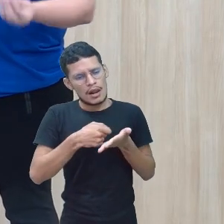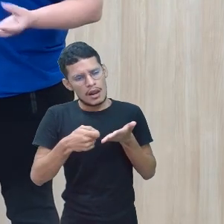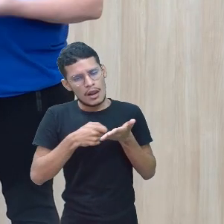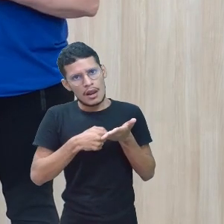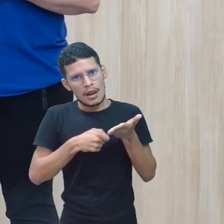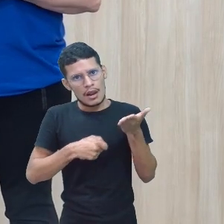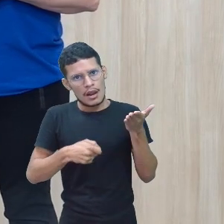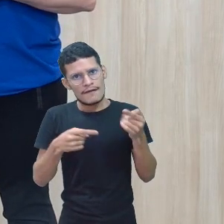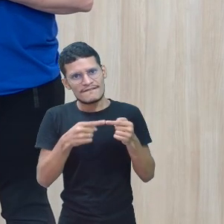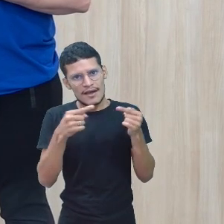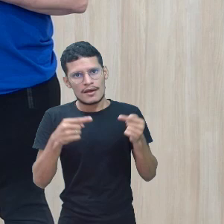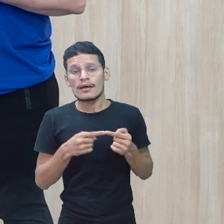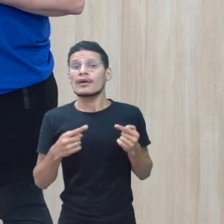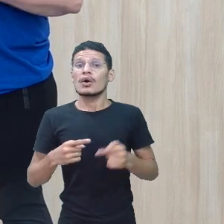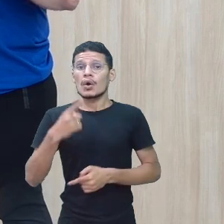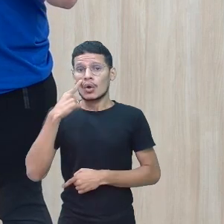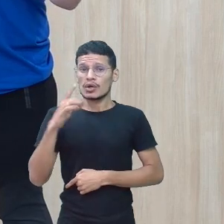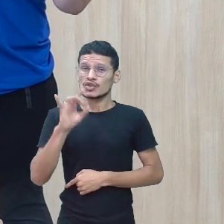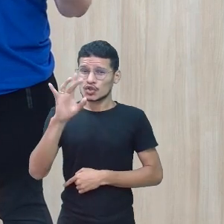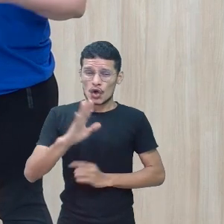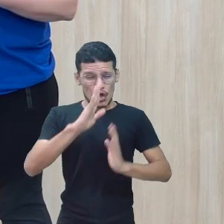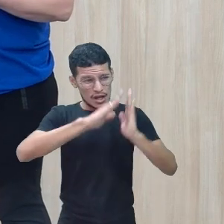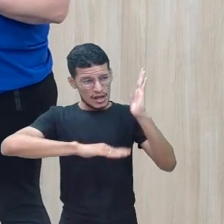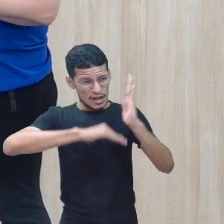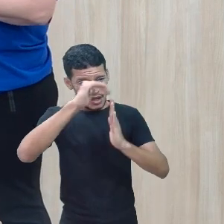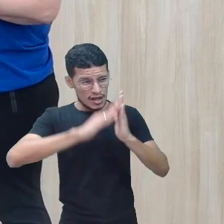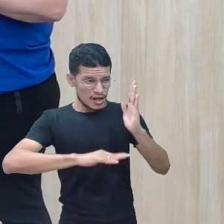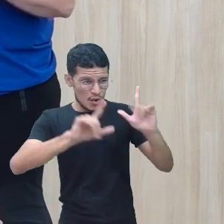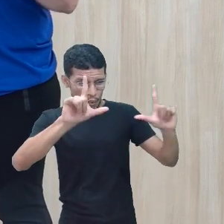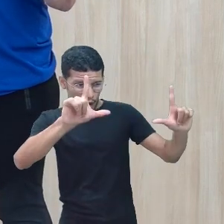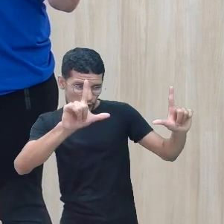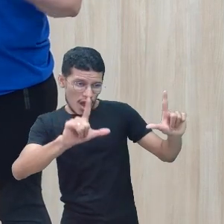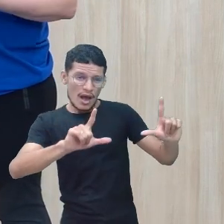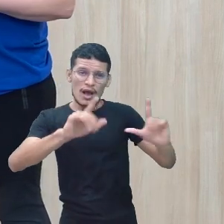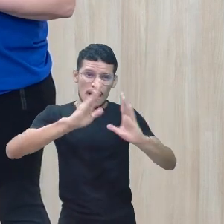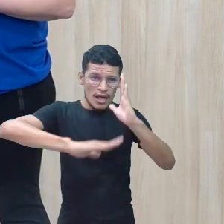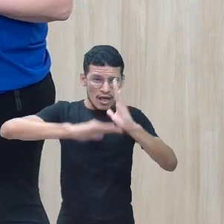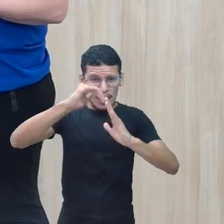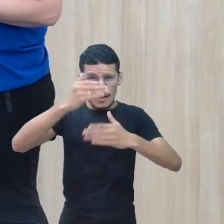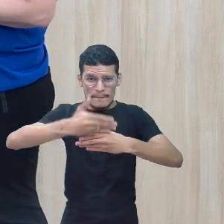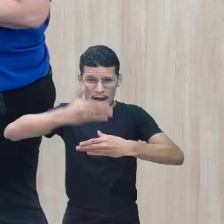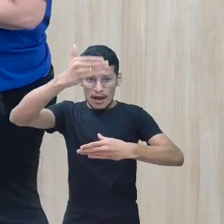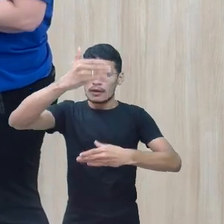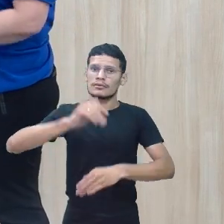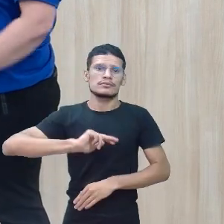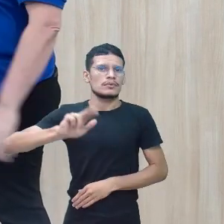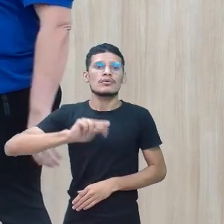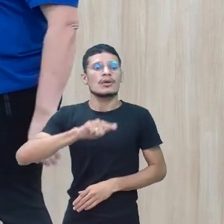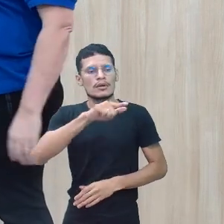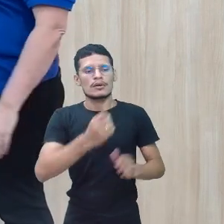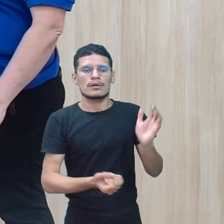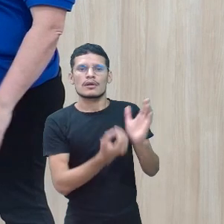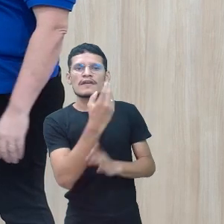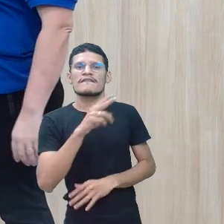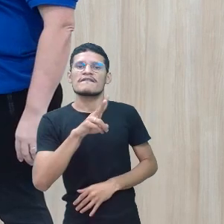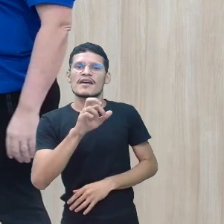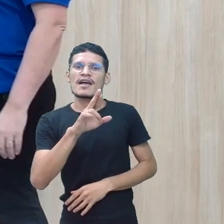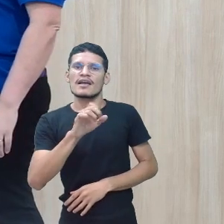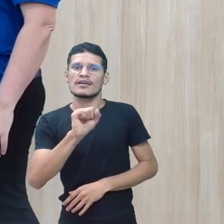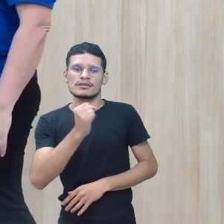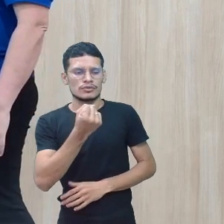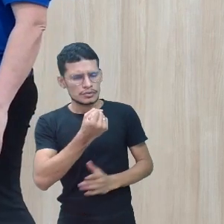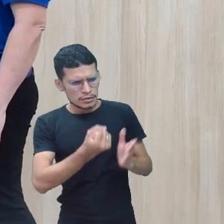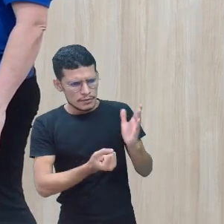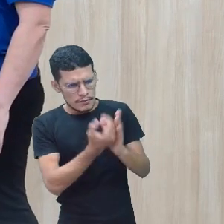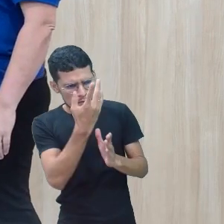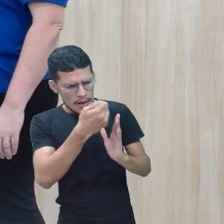só pintava quadros, paredes, mas ele também fazia versos. Então, vocês percebem aí